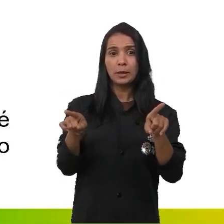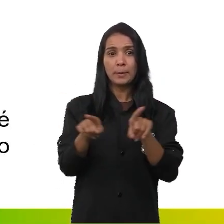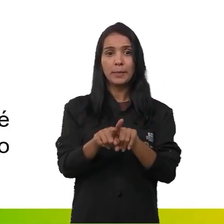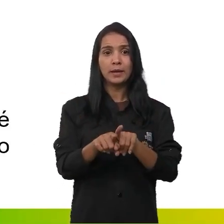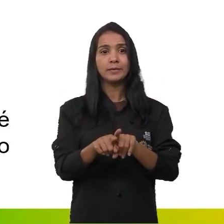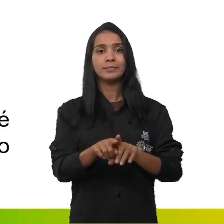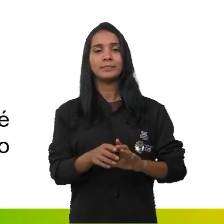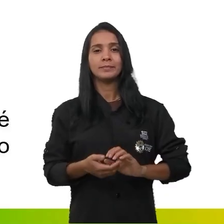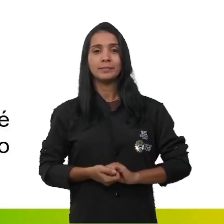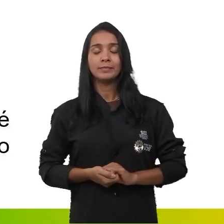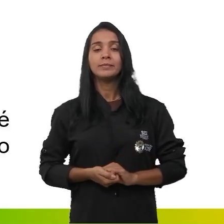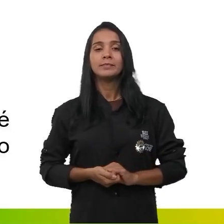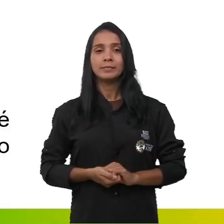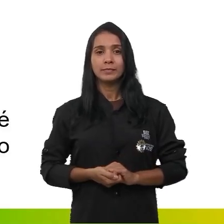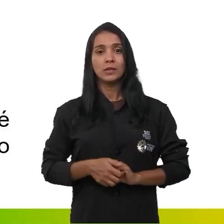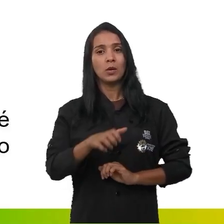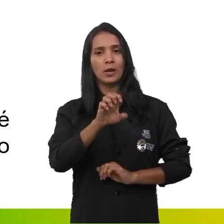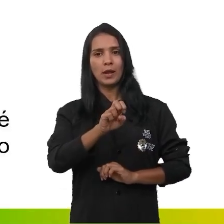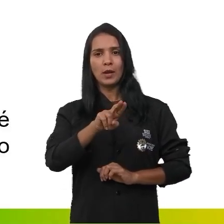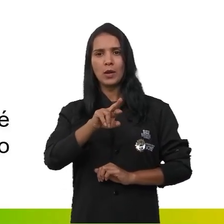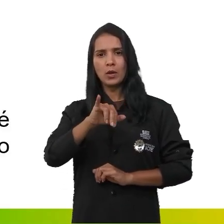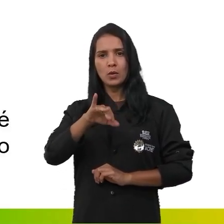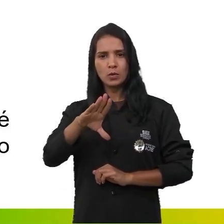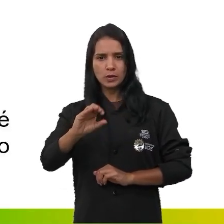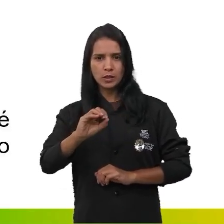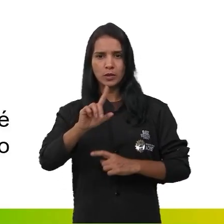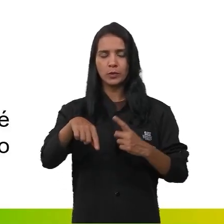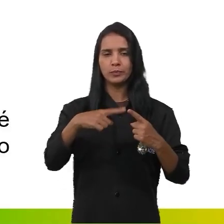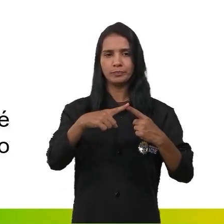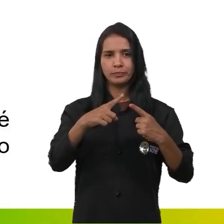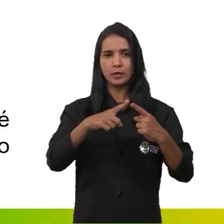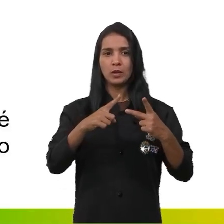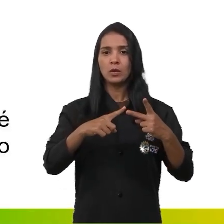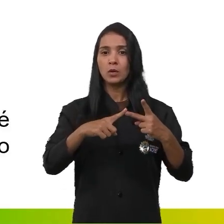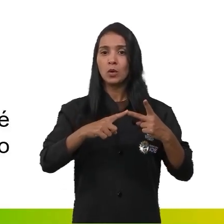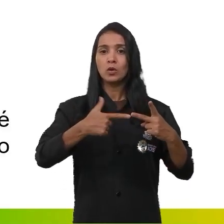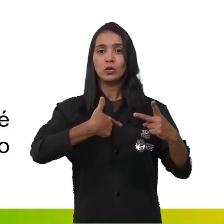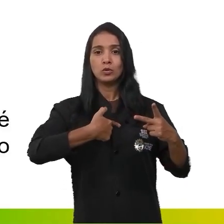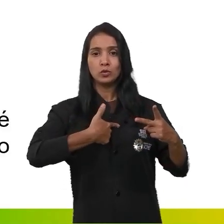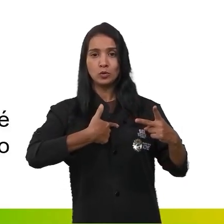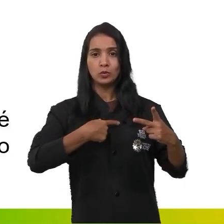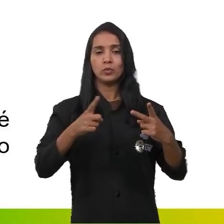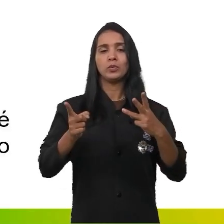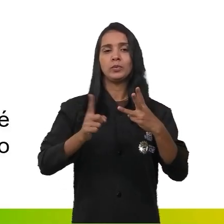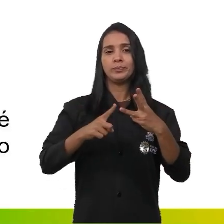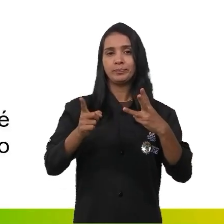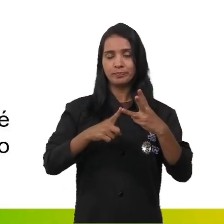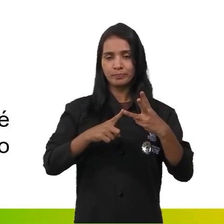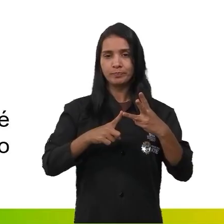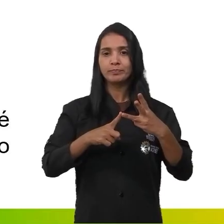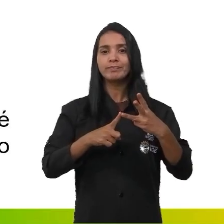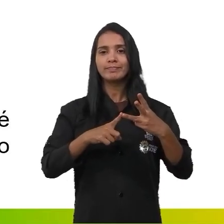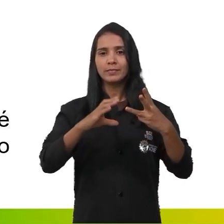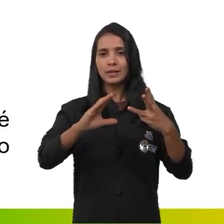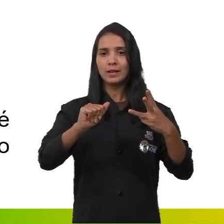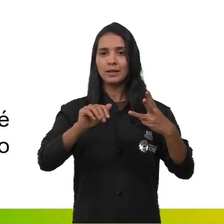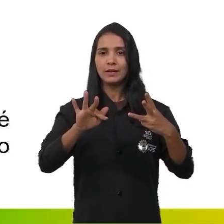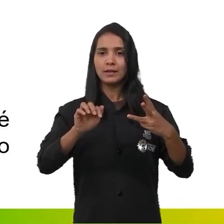1946 a 1950. E de 51 a 54, Getúlio Vargas volta ao poder. Café